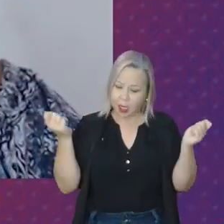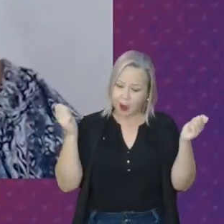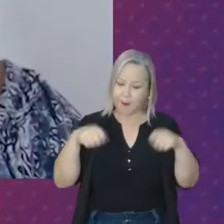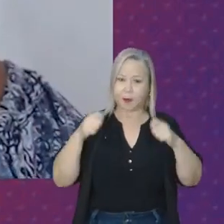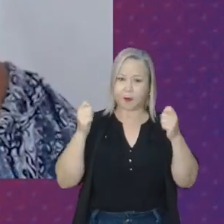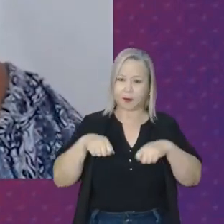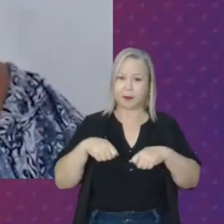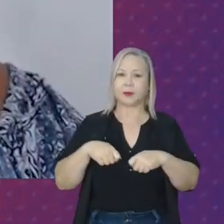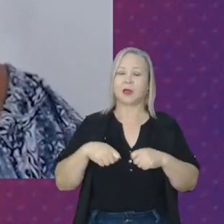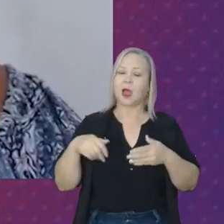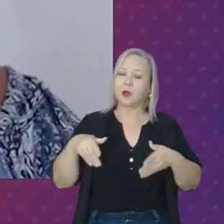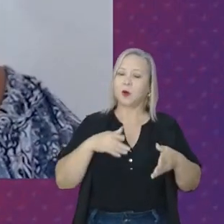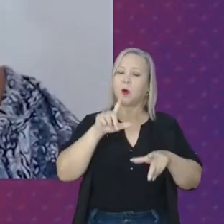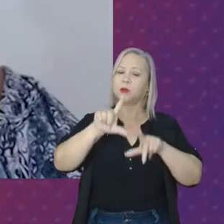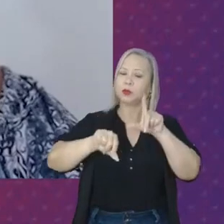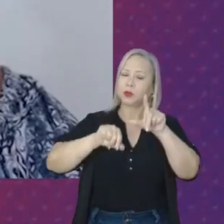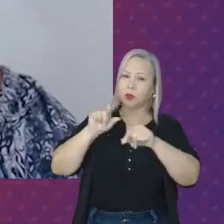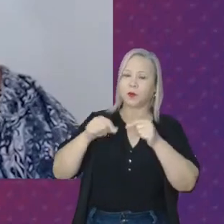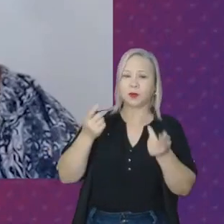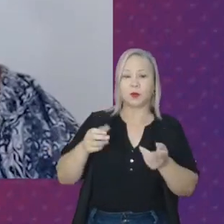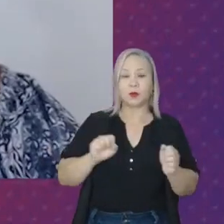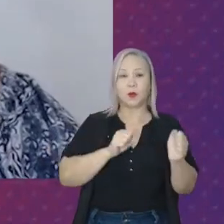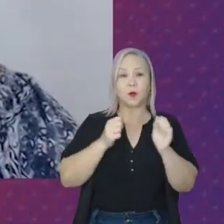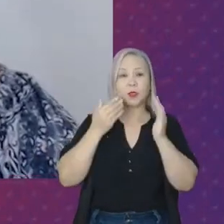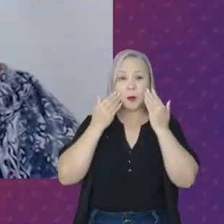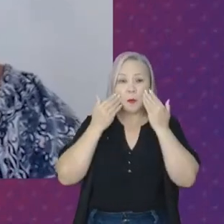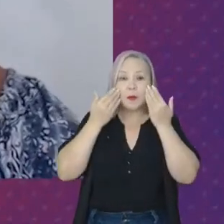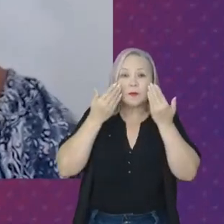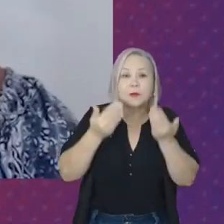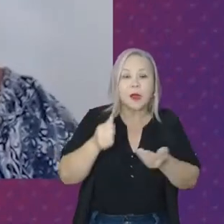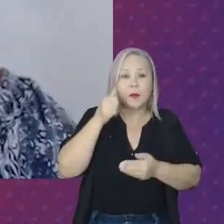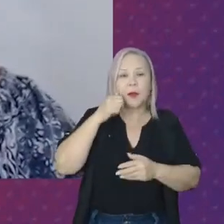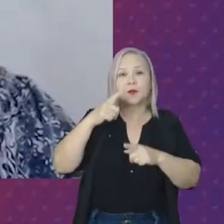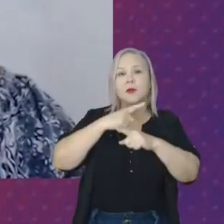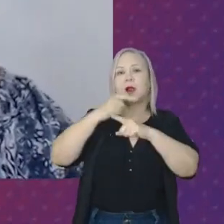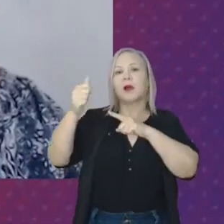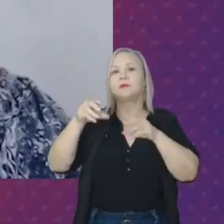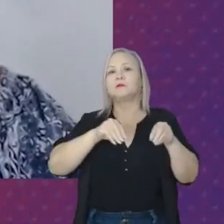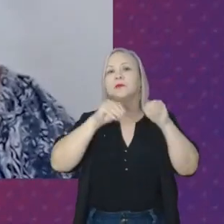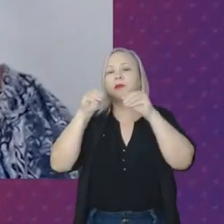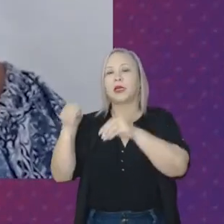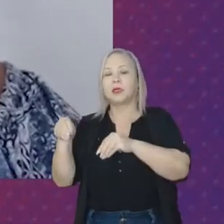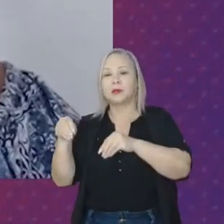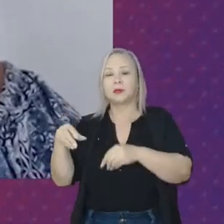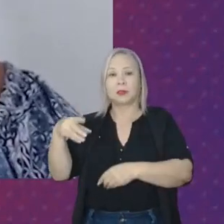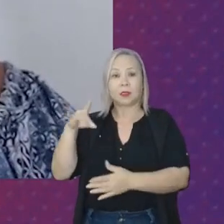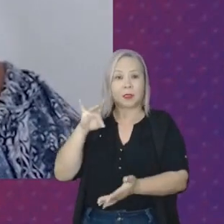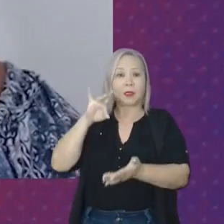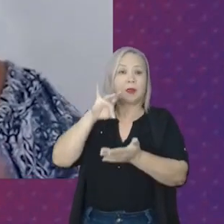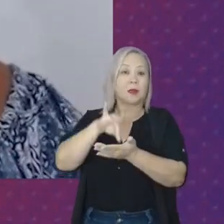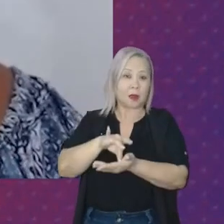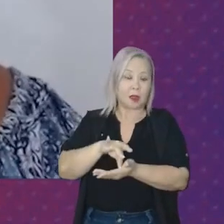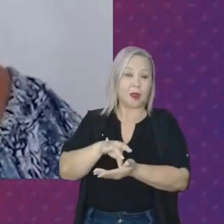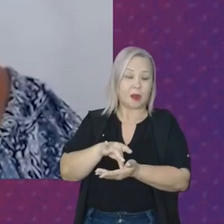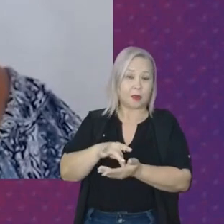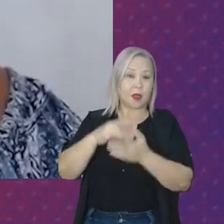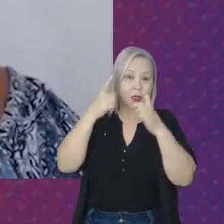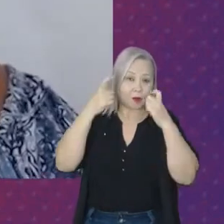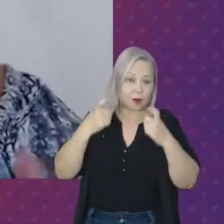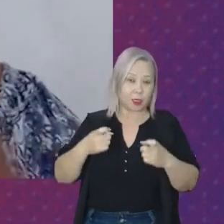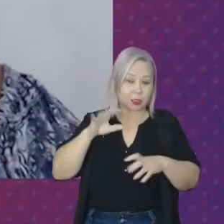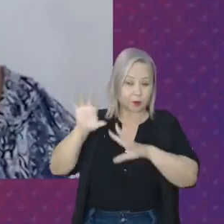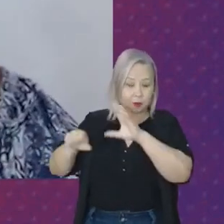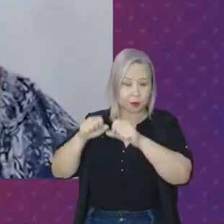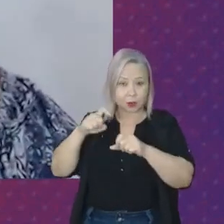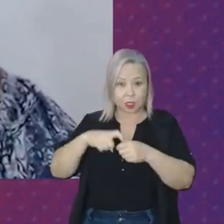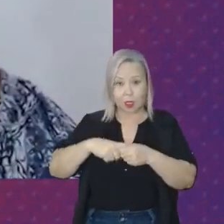possibilidades, tantos outros caminhos que a gente pode apresentar para as mulheres saírem de situações de violência, romperem com o ciclo, buscar sua